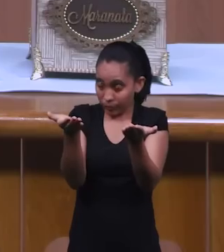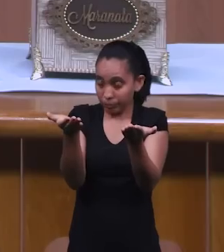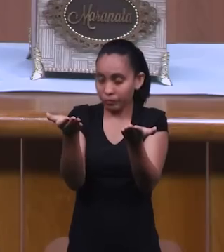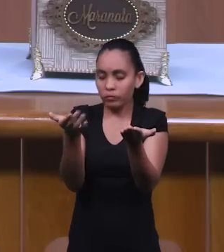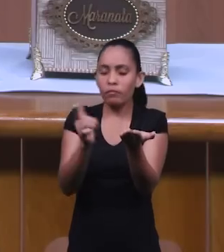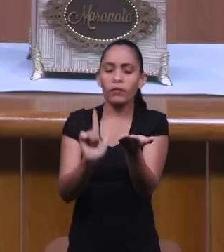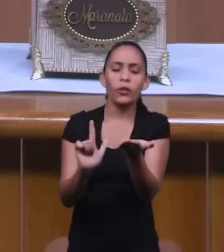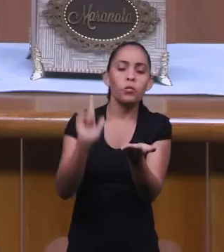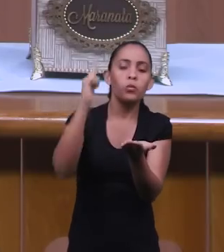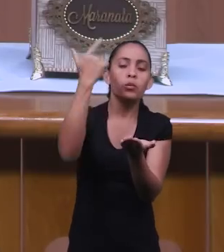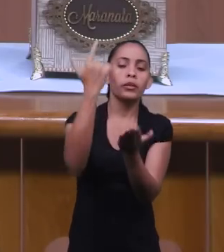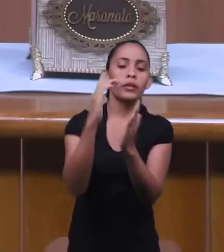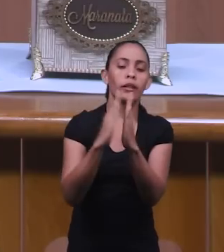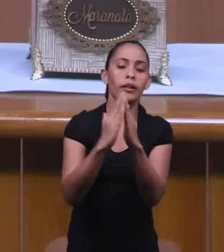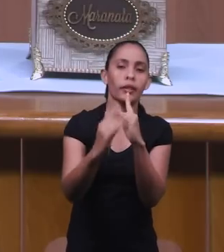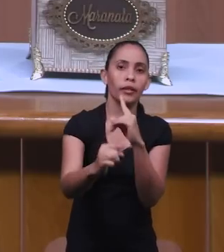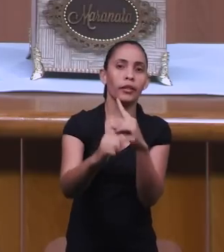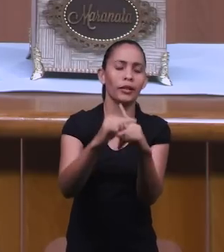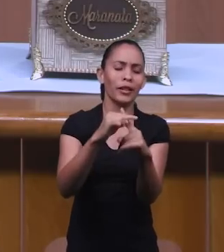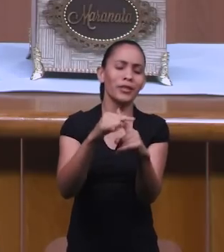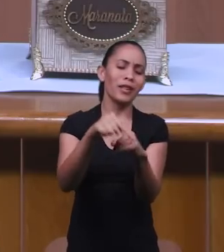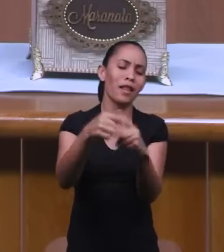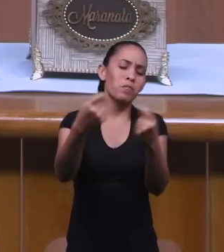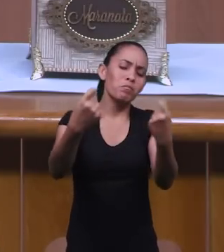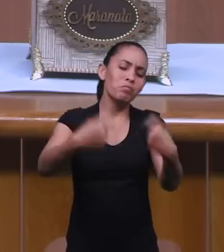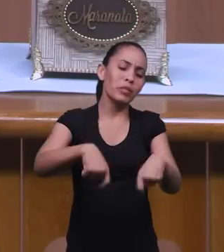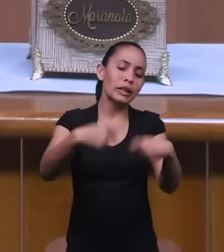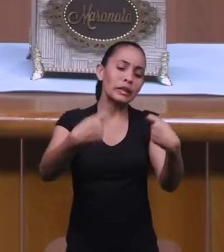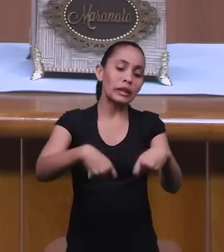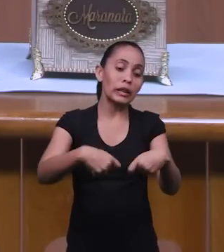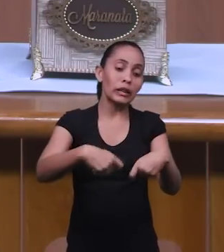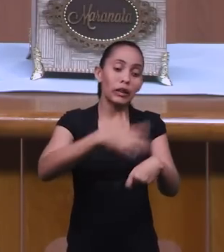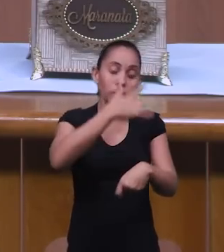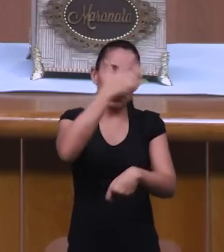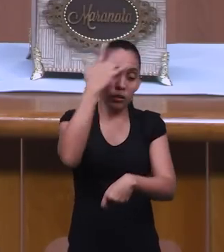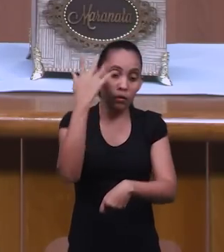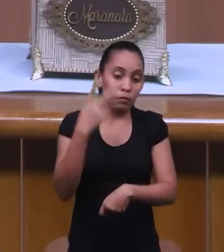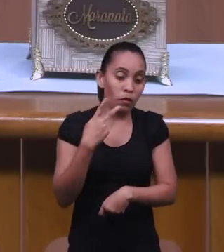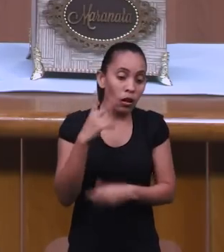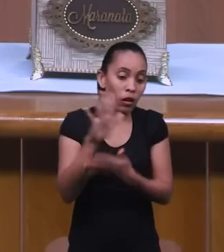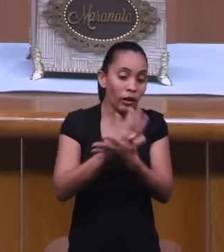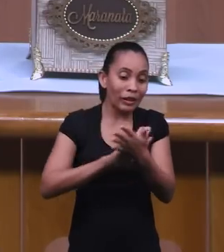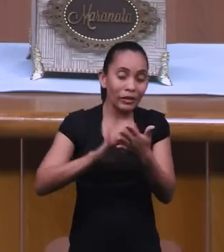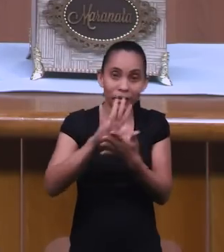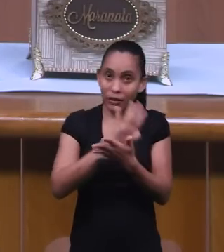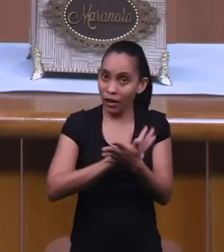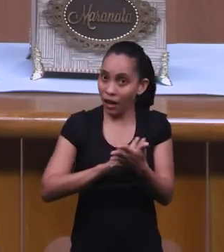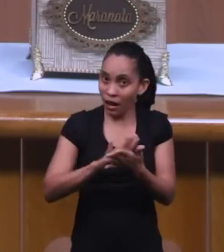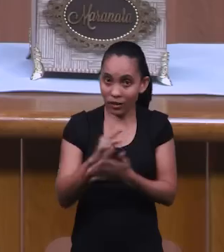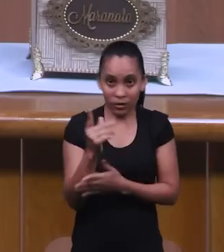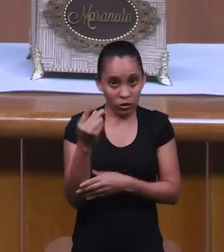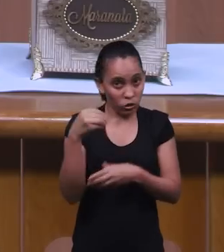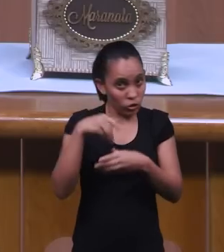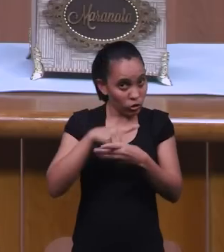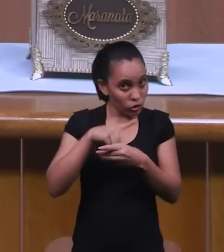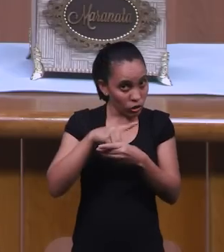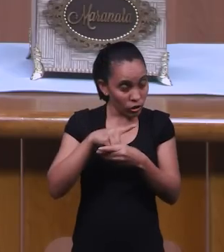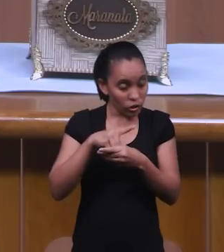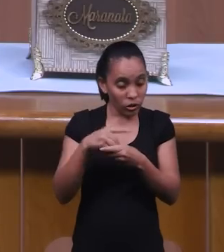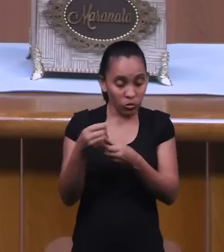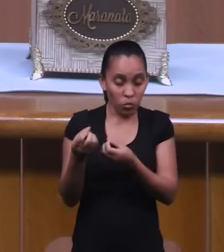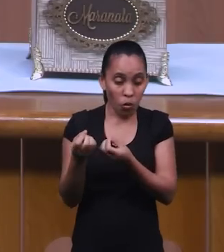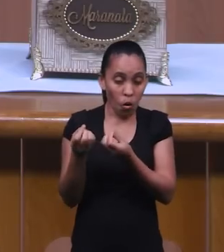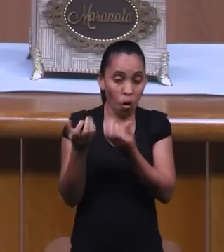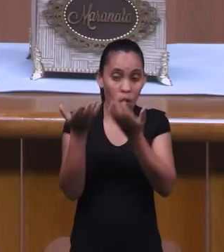para outra igreja que estava muito necessitada. E ninguém falou em dízimo, ninguém falou em oferta, mas ela